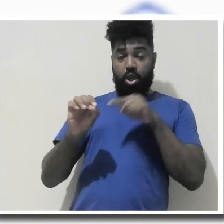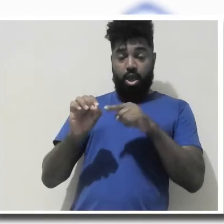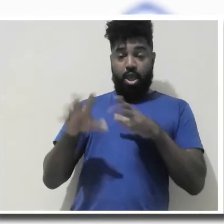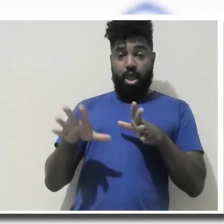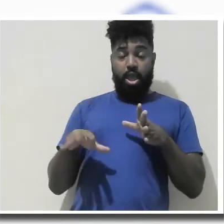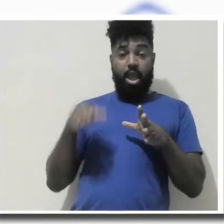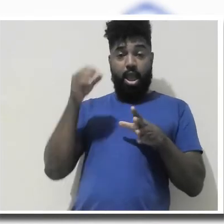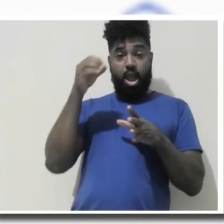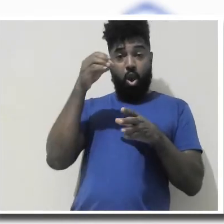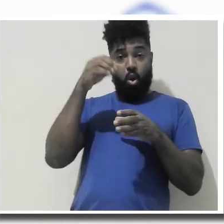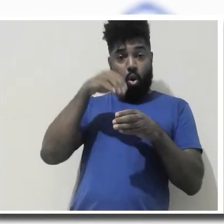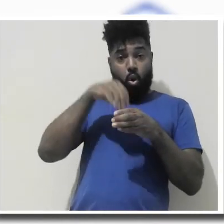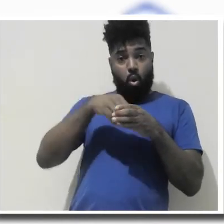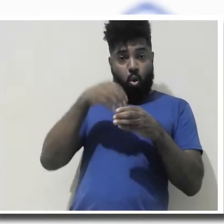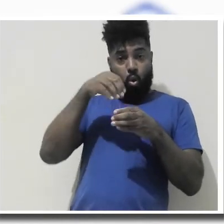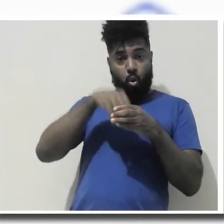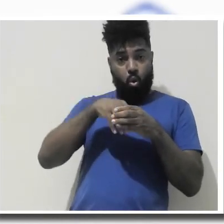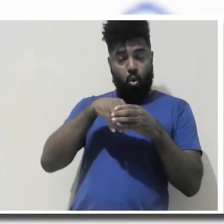um conjunto.